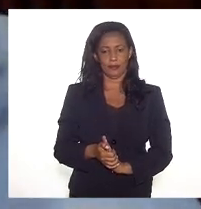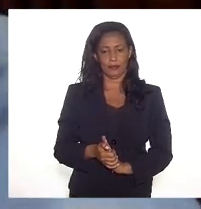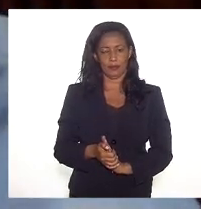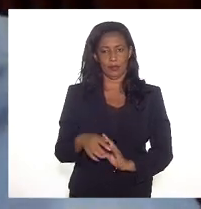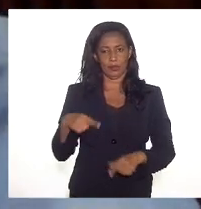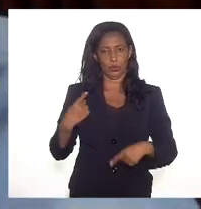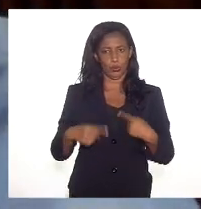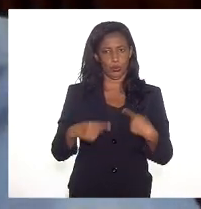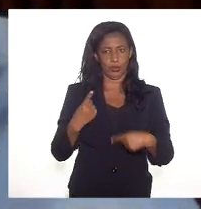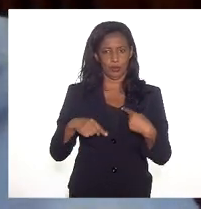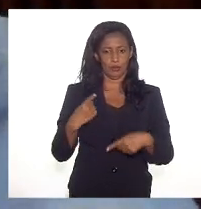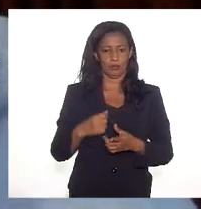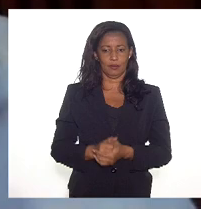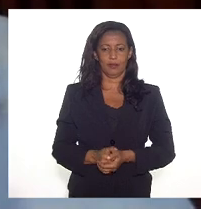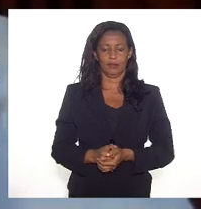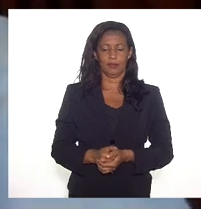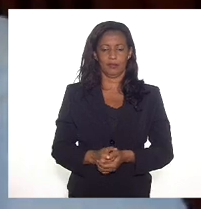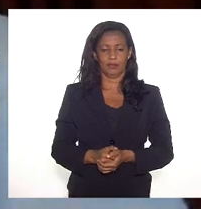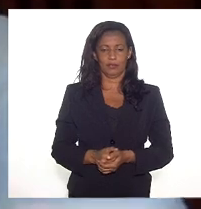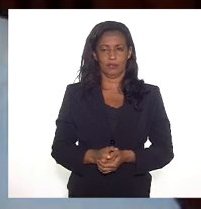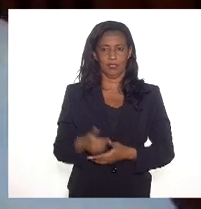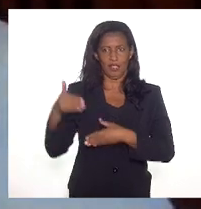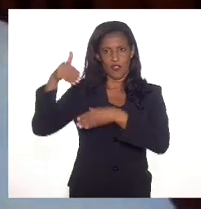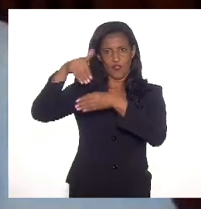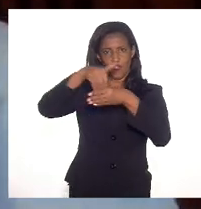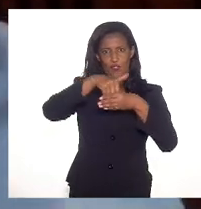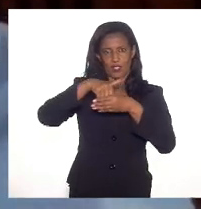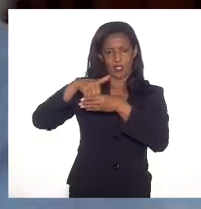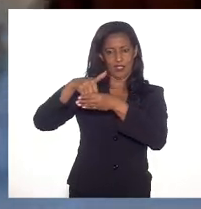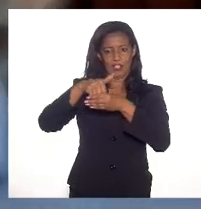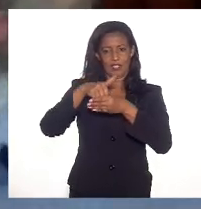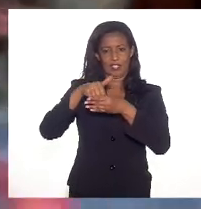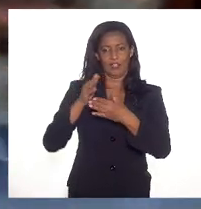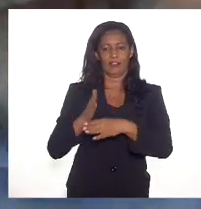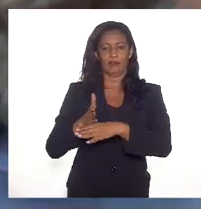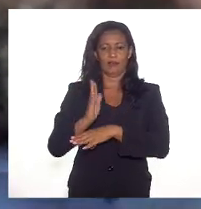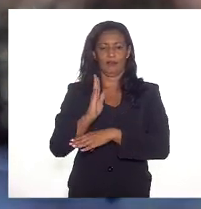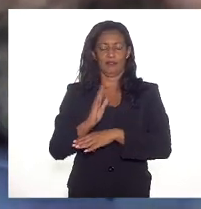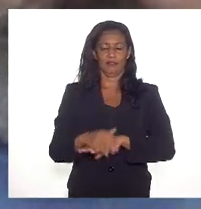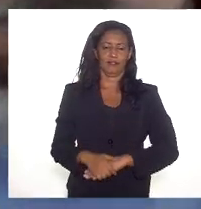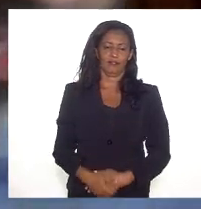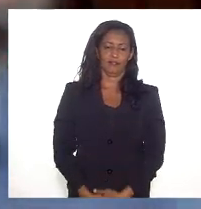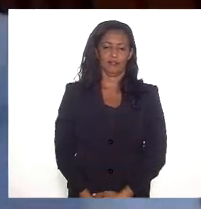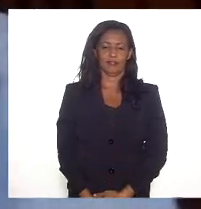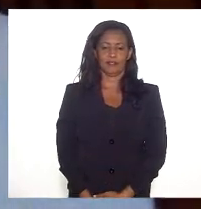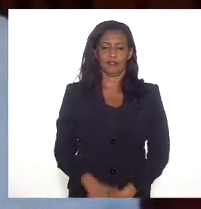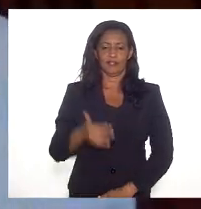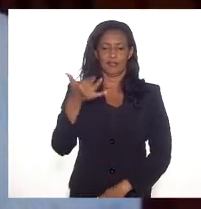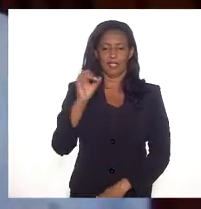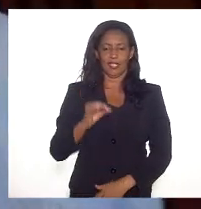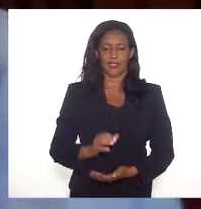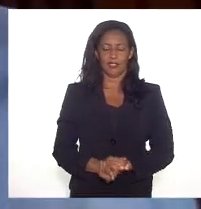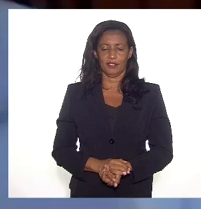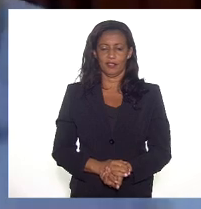Em discussão, em votação, aprovado. 10.